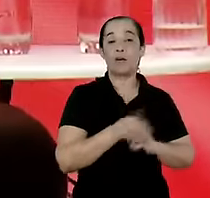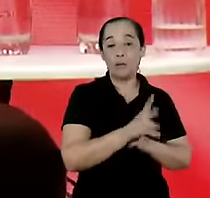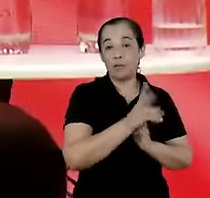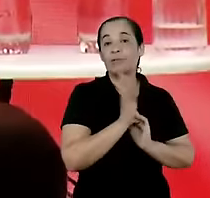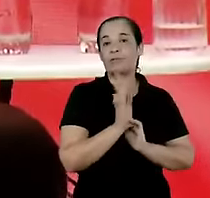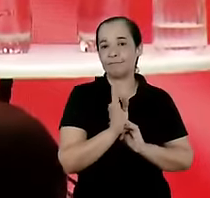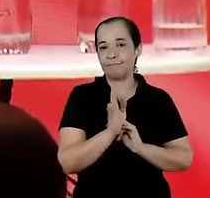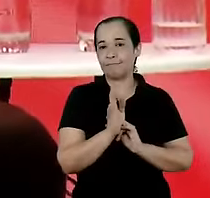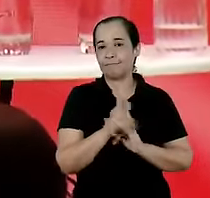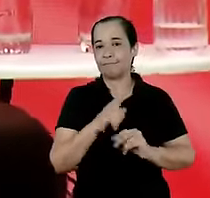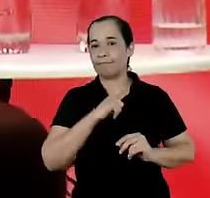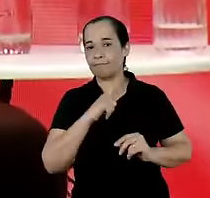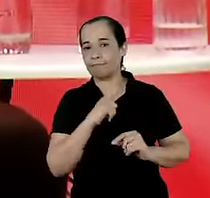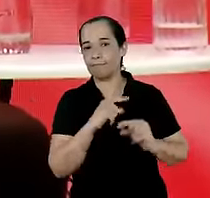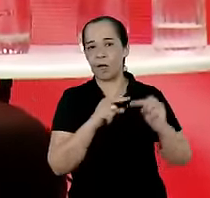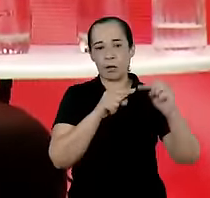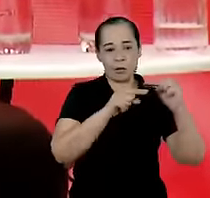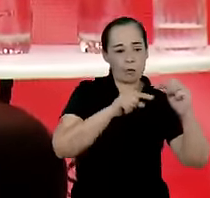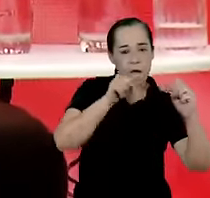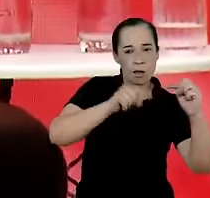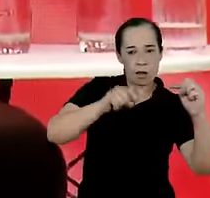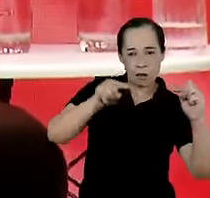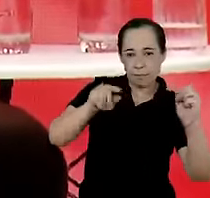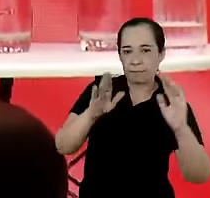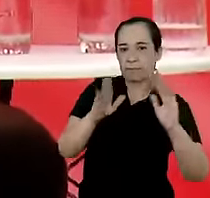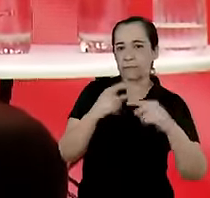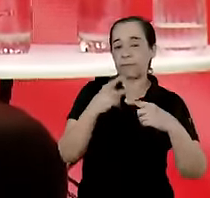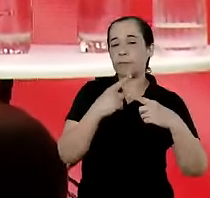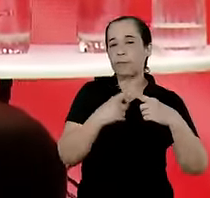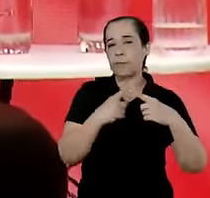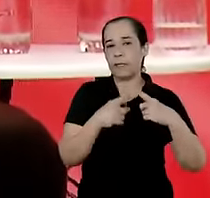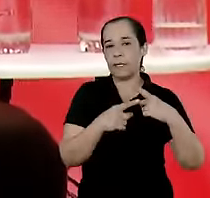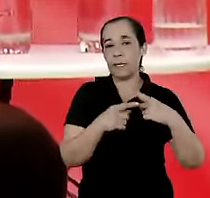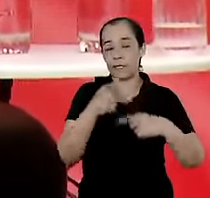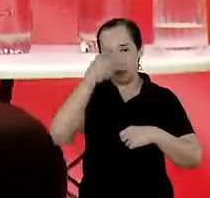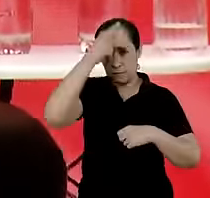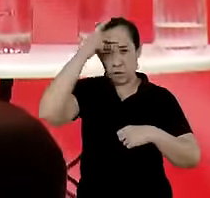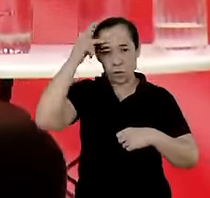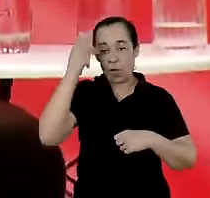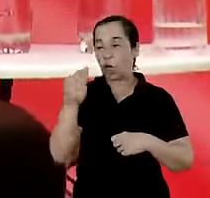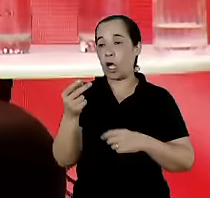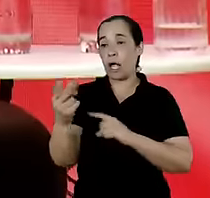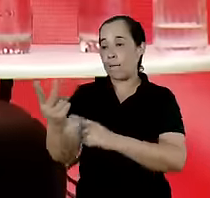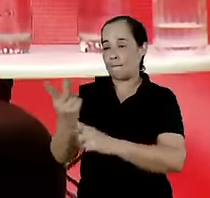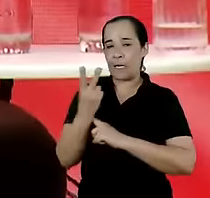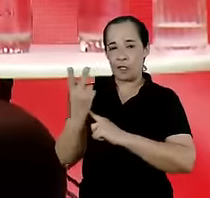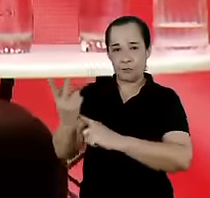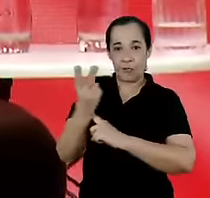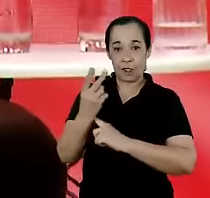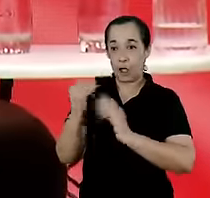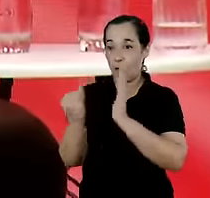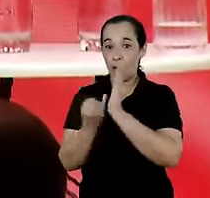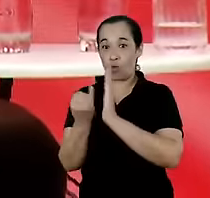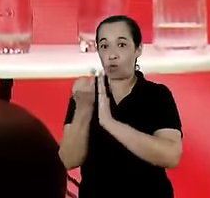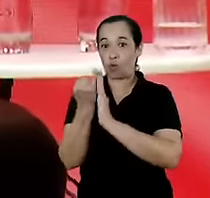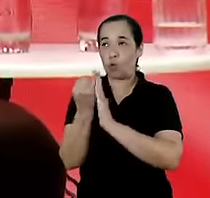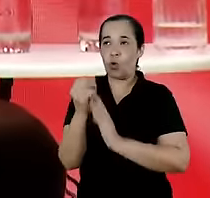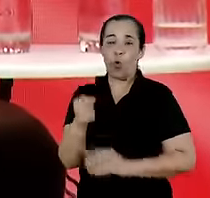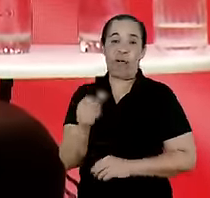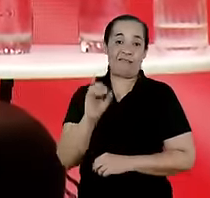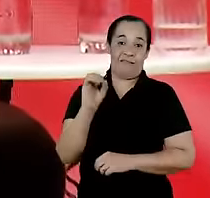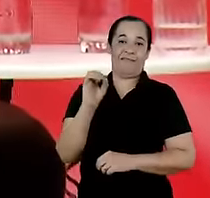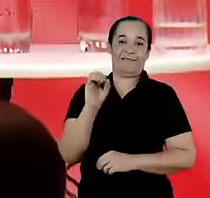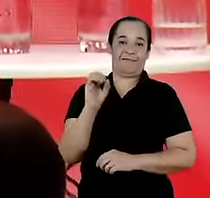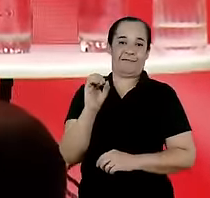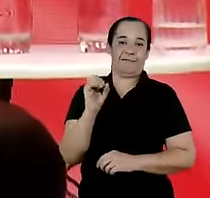uma fricção ocasionada porque grande parte da população tomou os empréstimos ainda com taxa de juros muito próximos a zero eles não